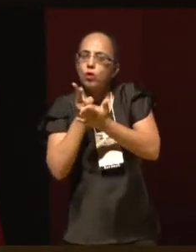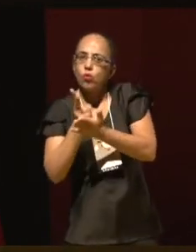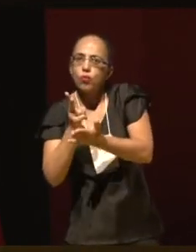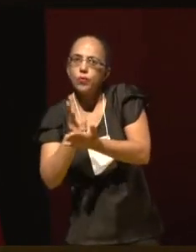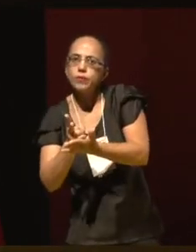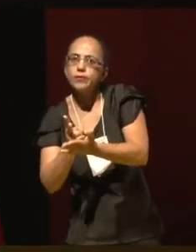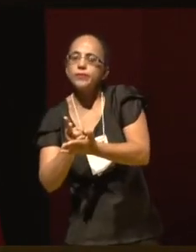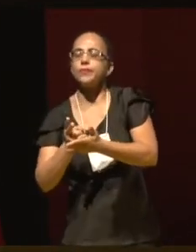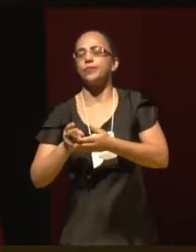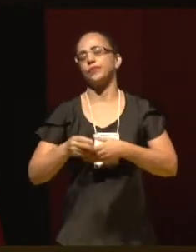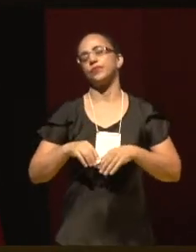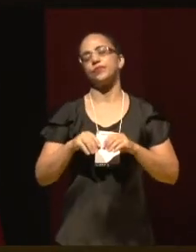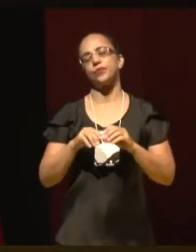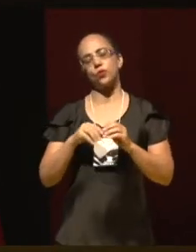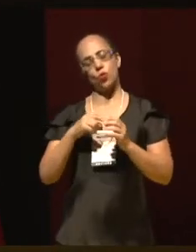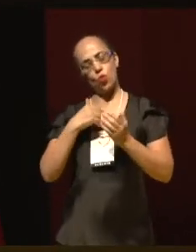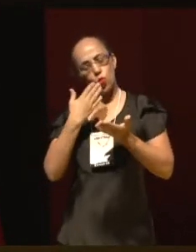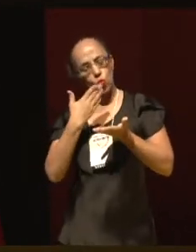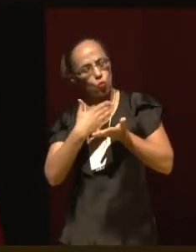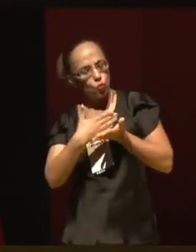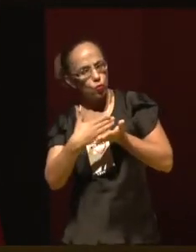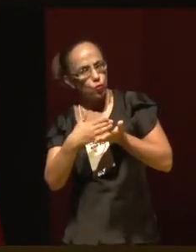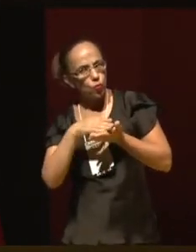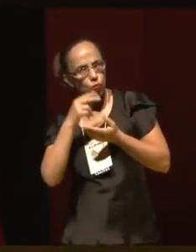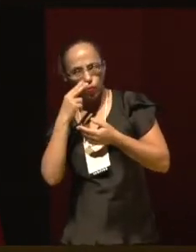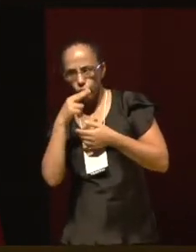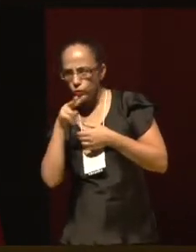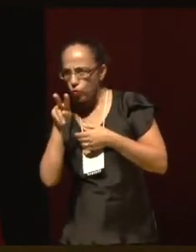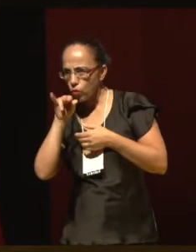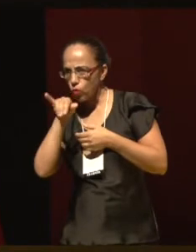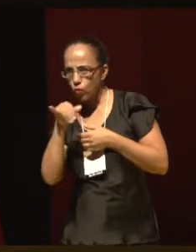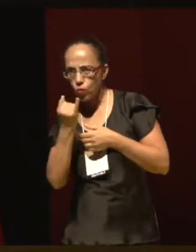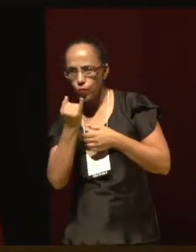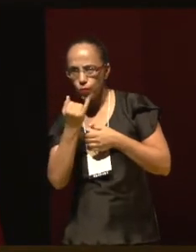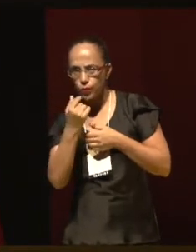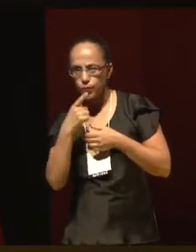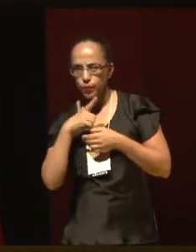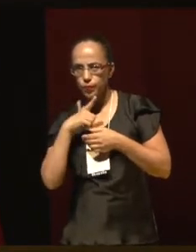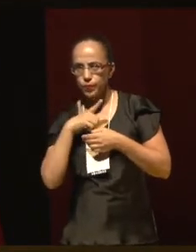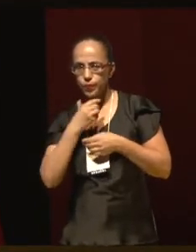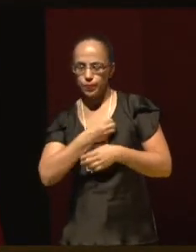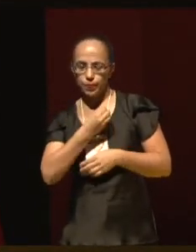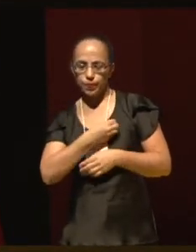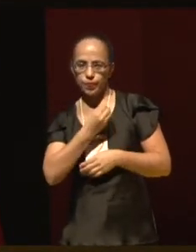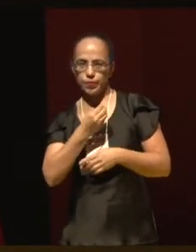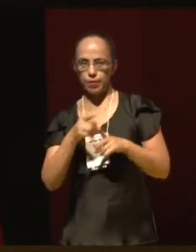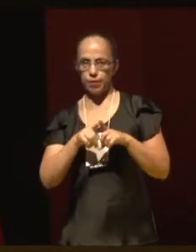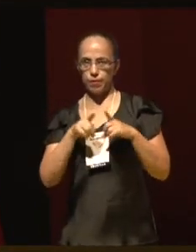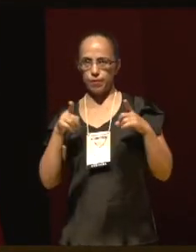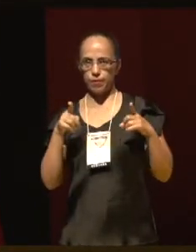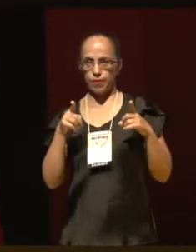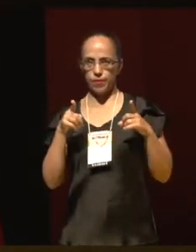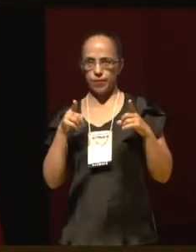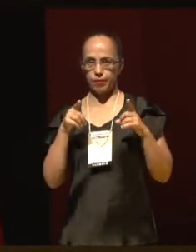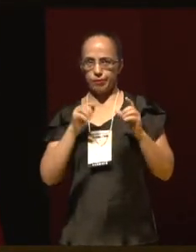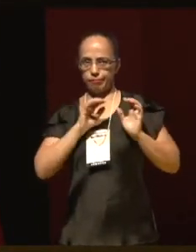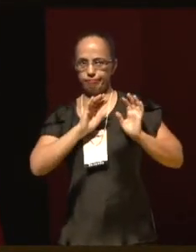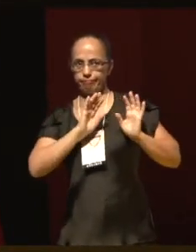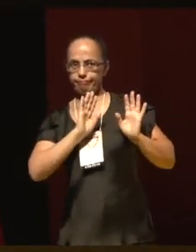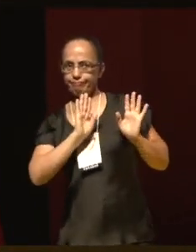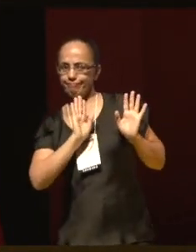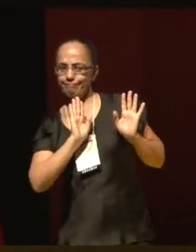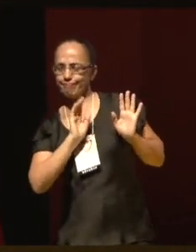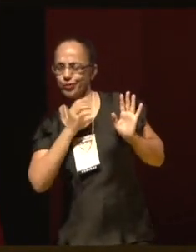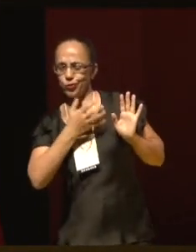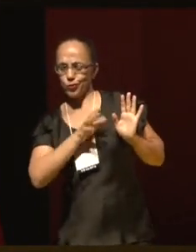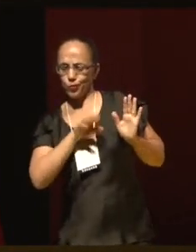Quando começamos a olhar as oportunidades que temos em nossa existência, mas nos recusamos em optar